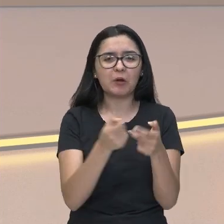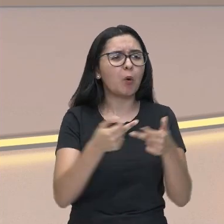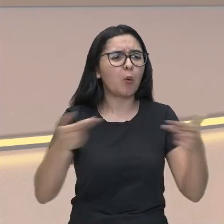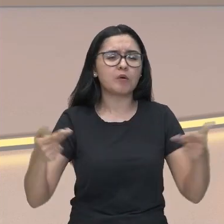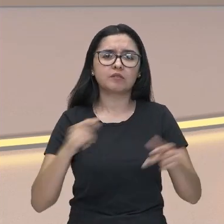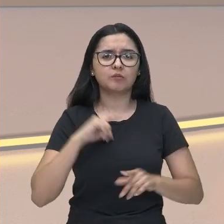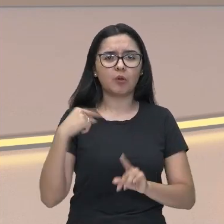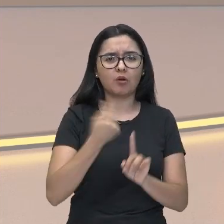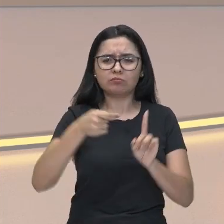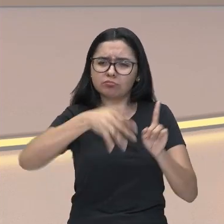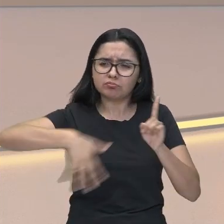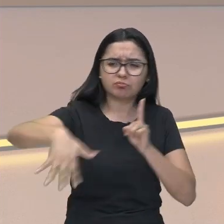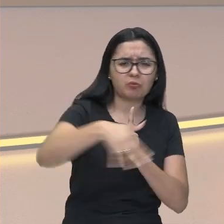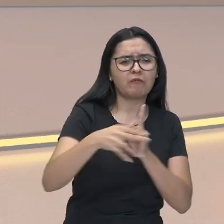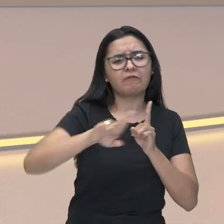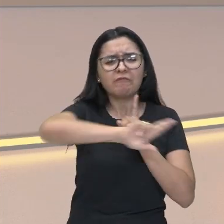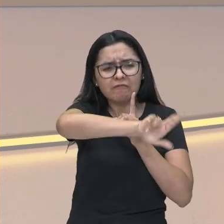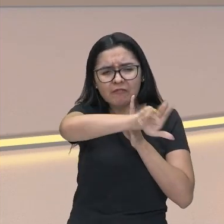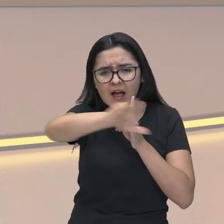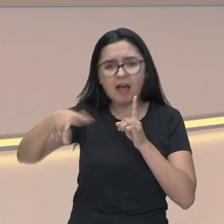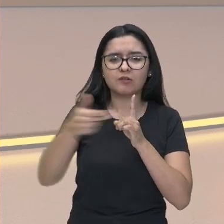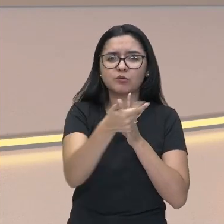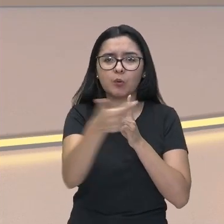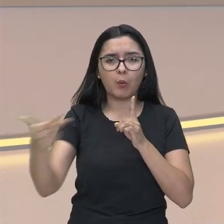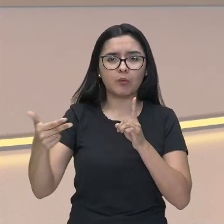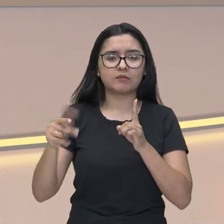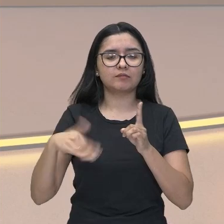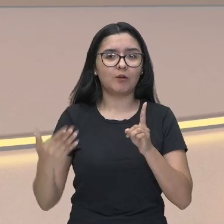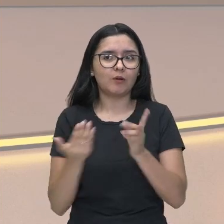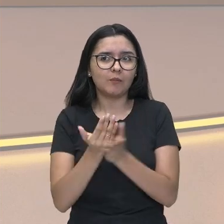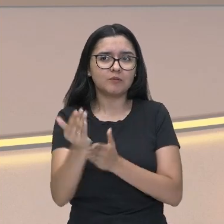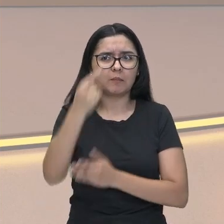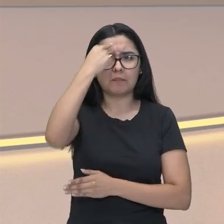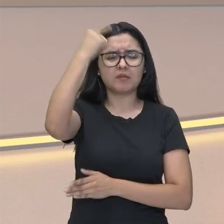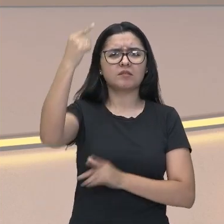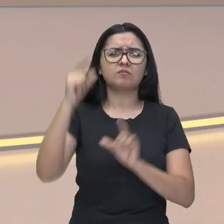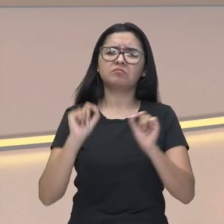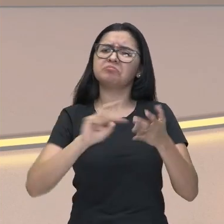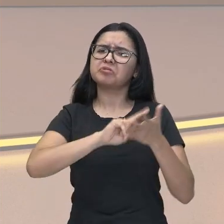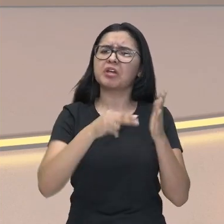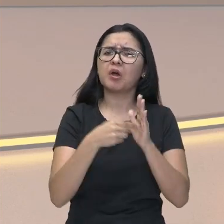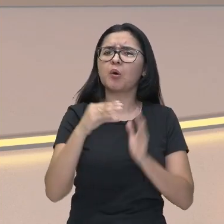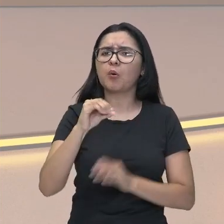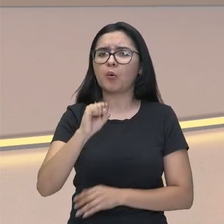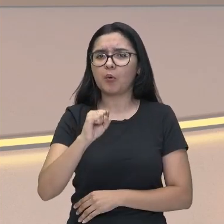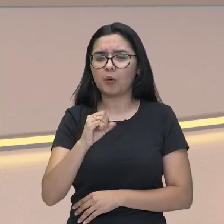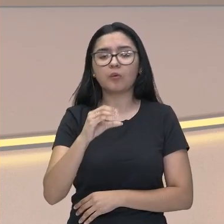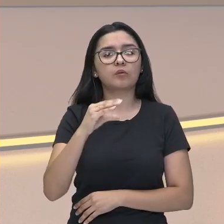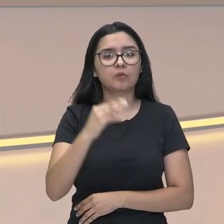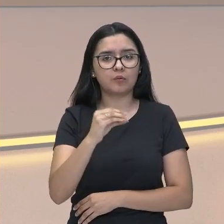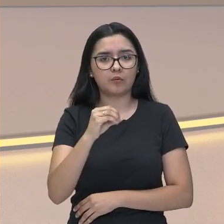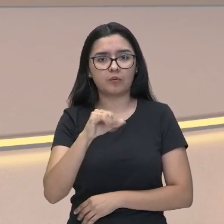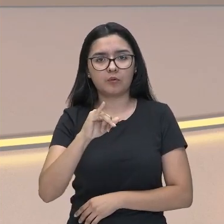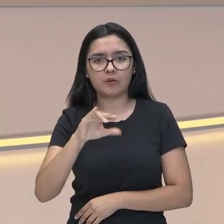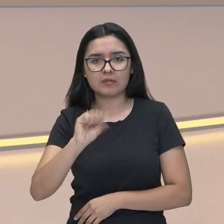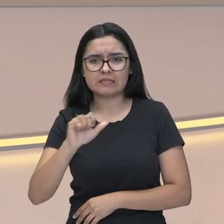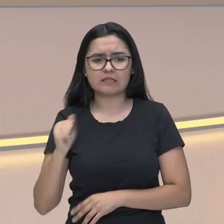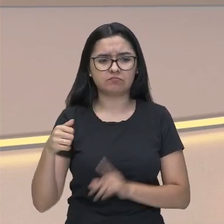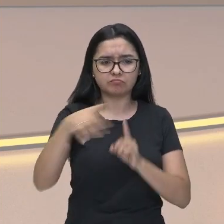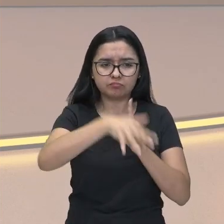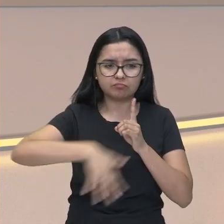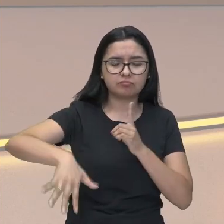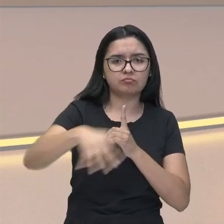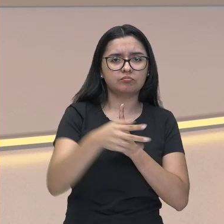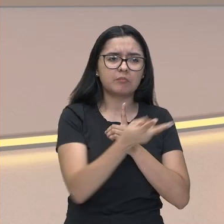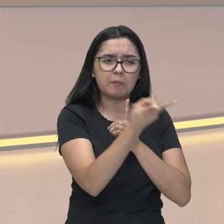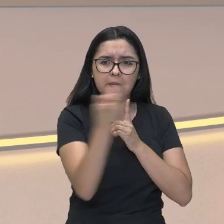coisas, mas o que é uma coisa? O cara começou a pensar, o que é essa coisa que nos rodeia, né? O